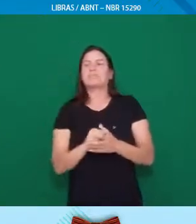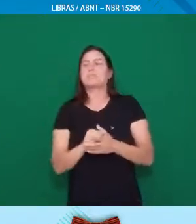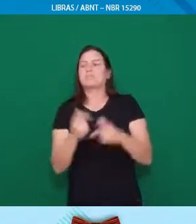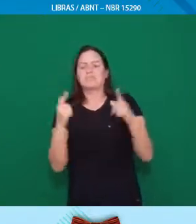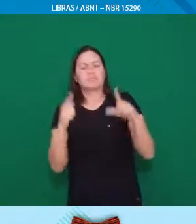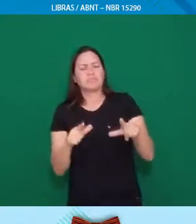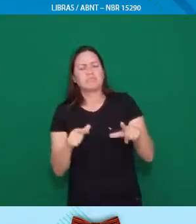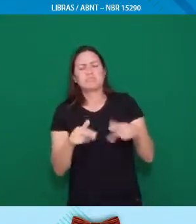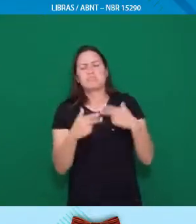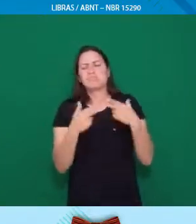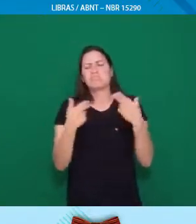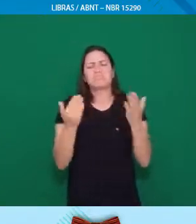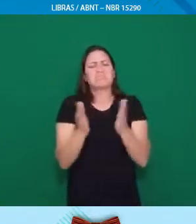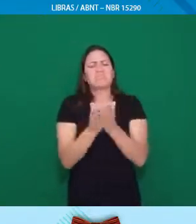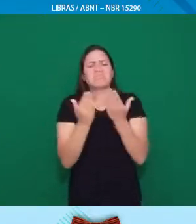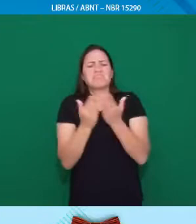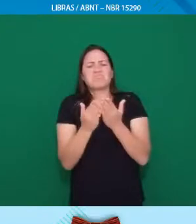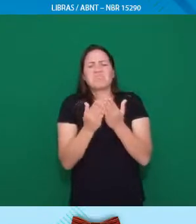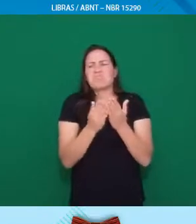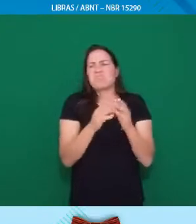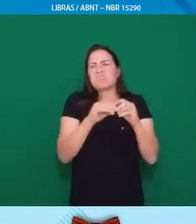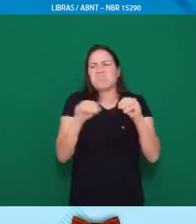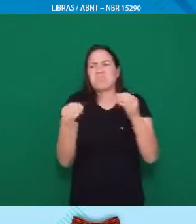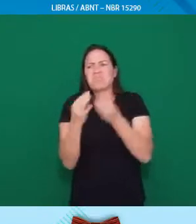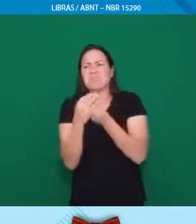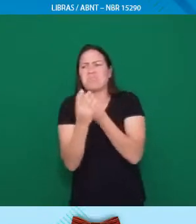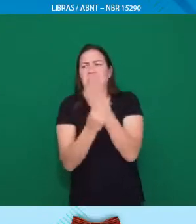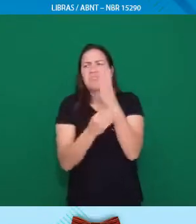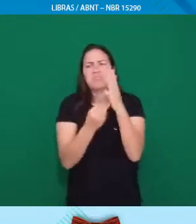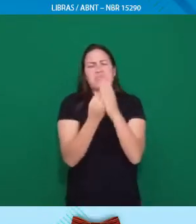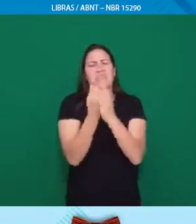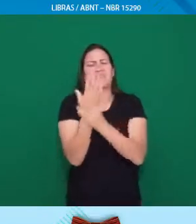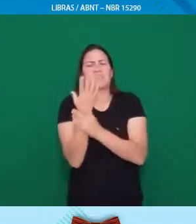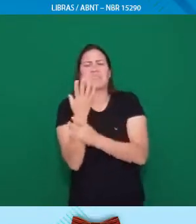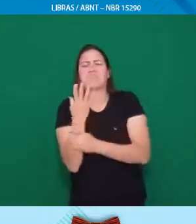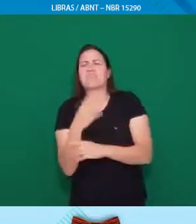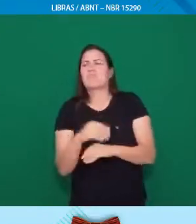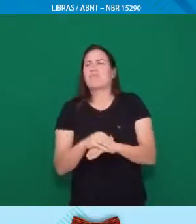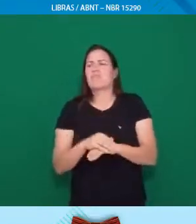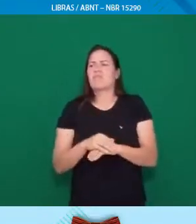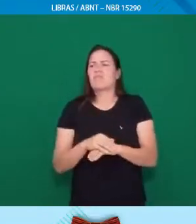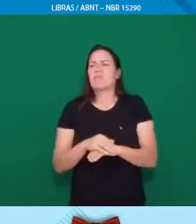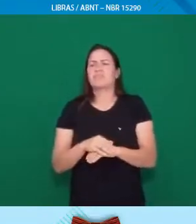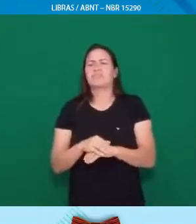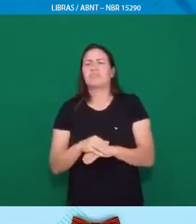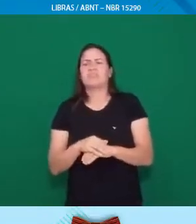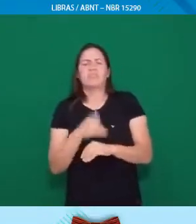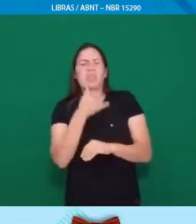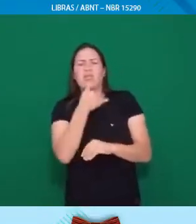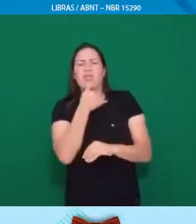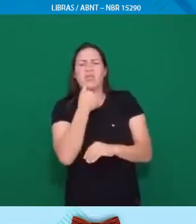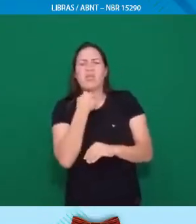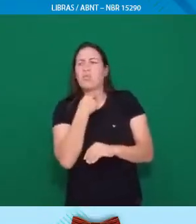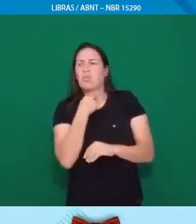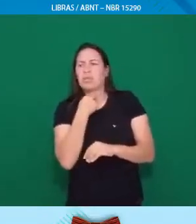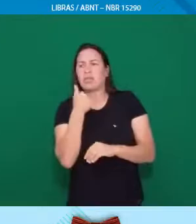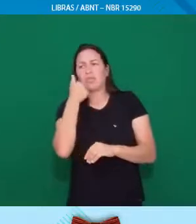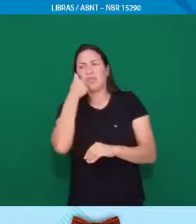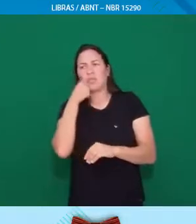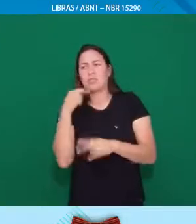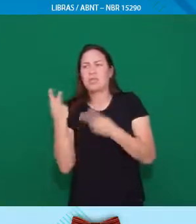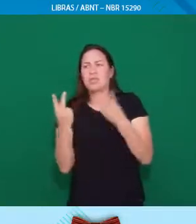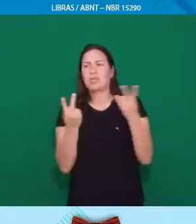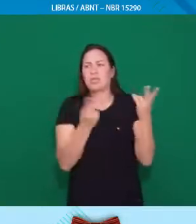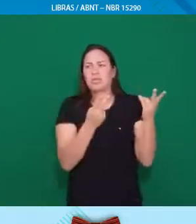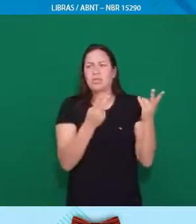Porque lá é uma simplicidade já começa o ambiente é no meio do mato gente e infelizmente a gente não pode mais convidados